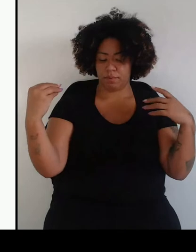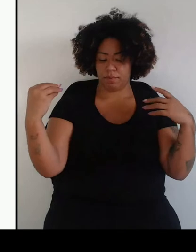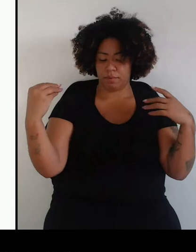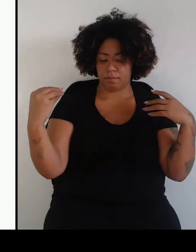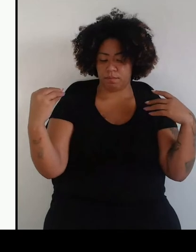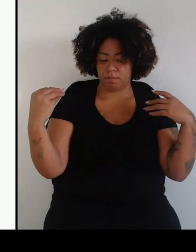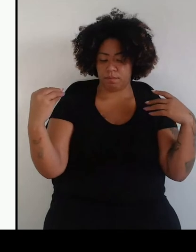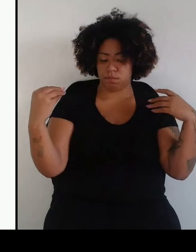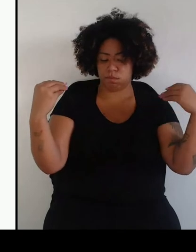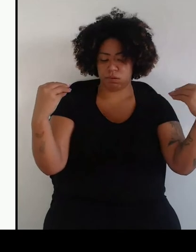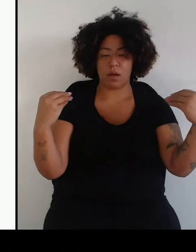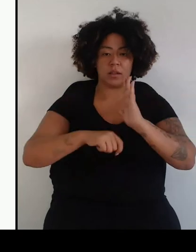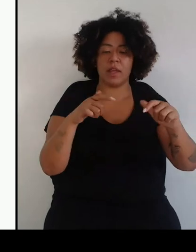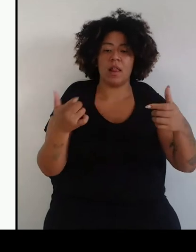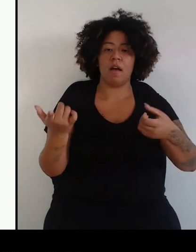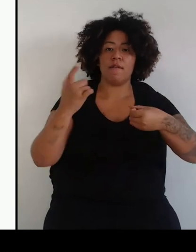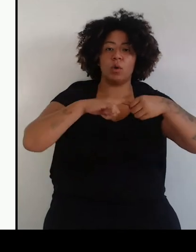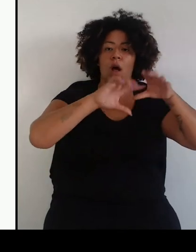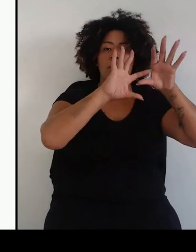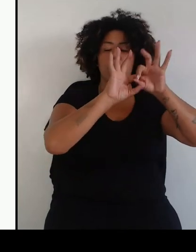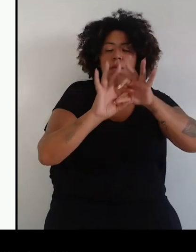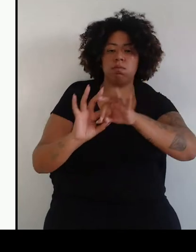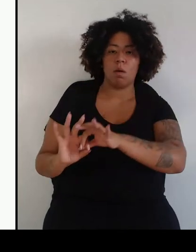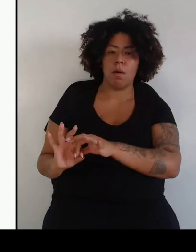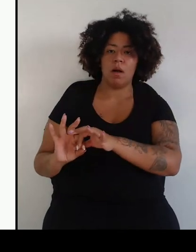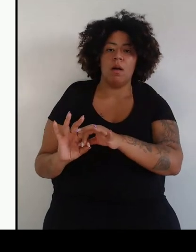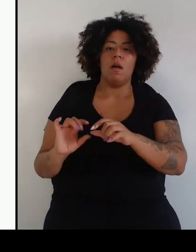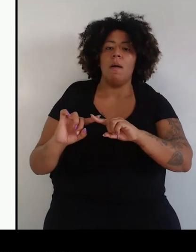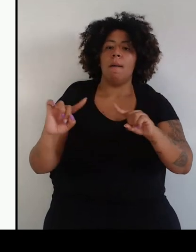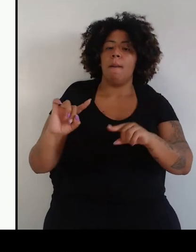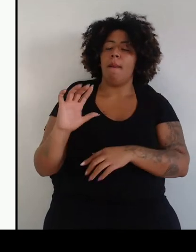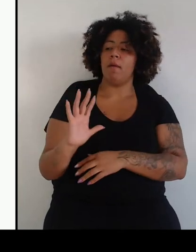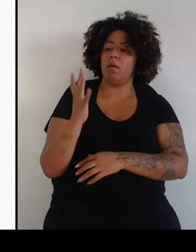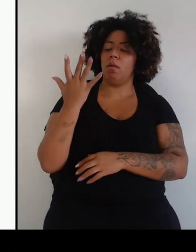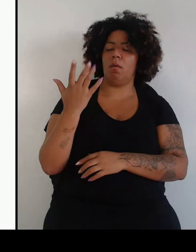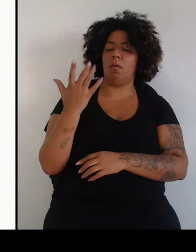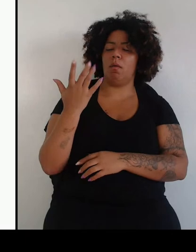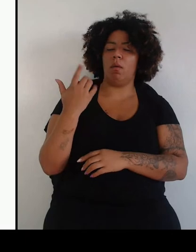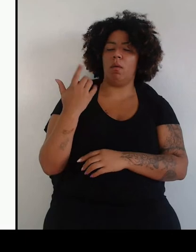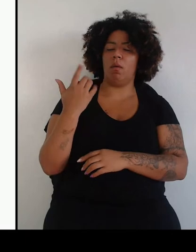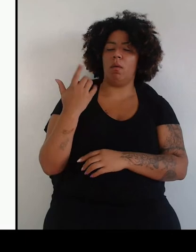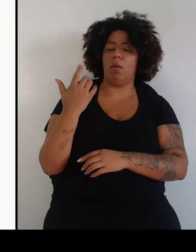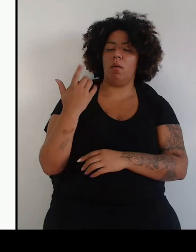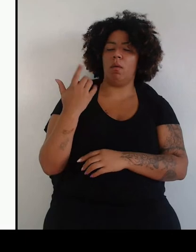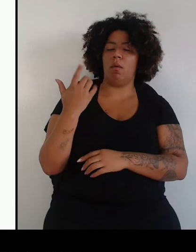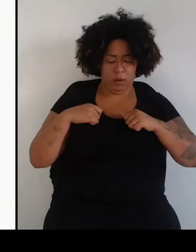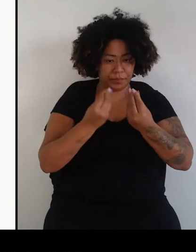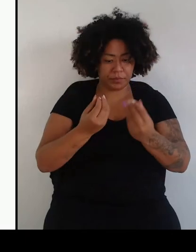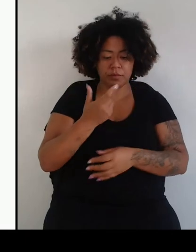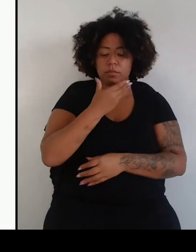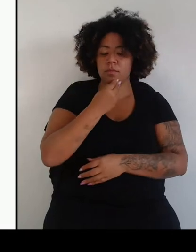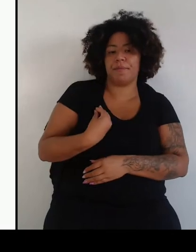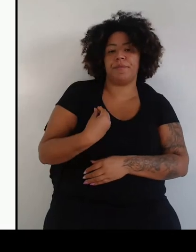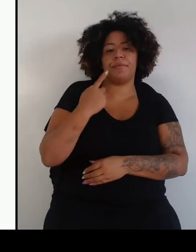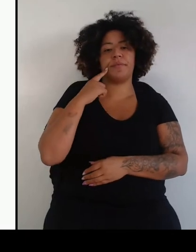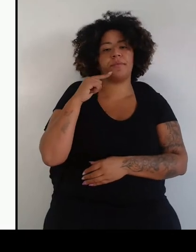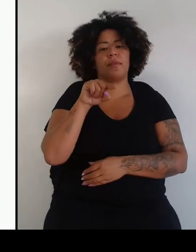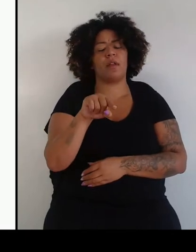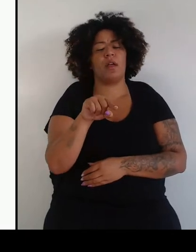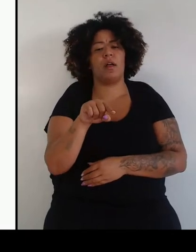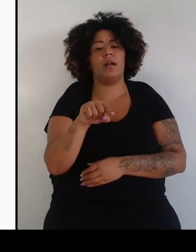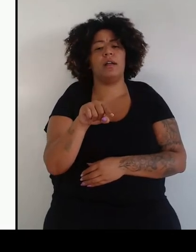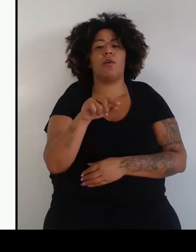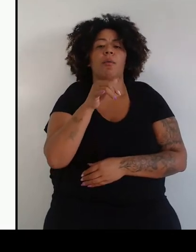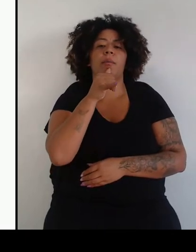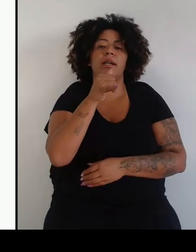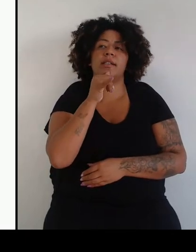o mesmo ano da discriminalização parcial da homossexualidade com duas figuras no sofá de